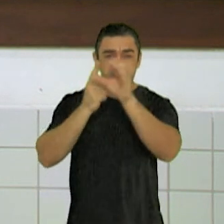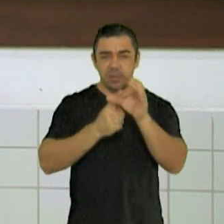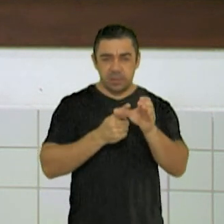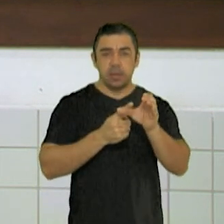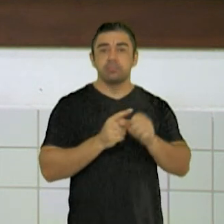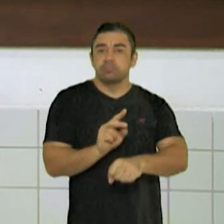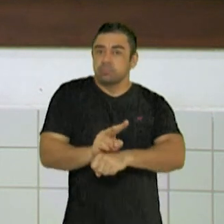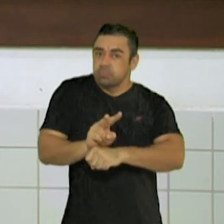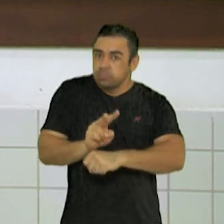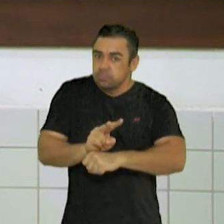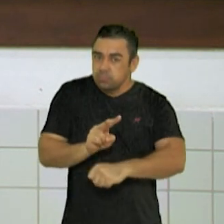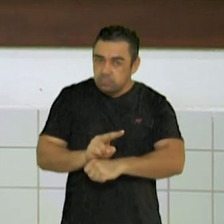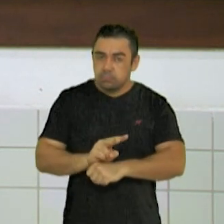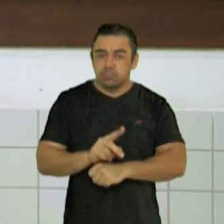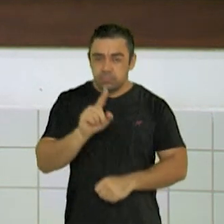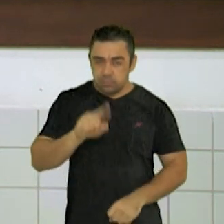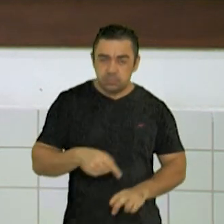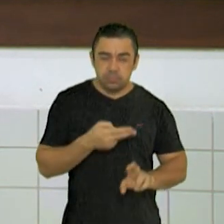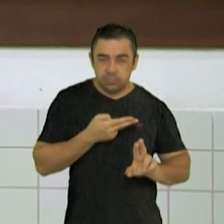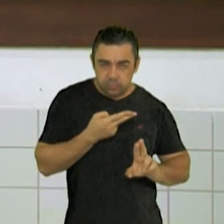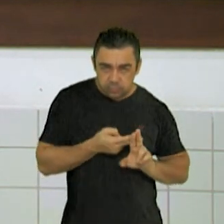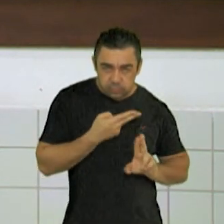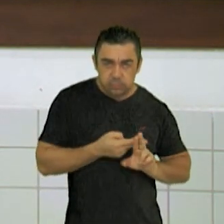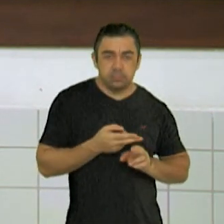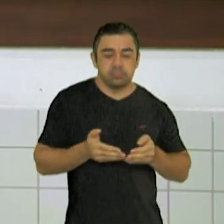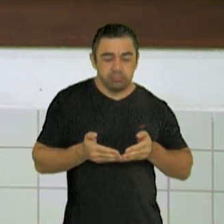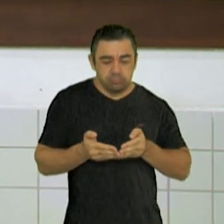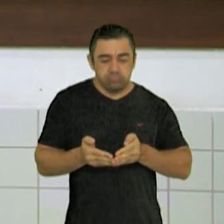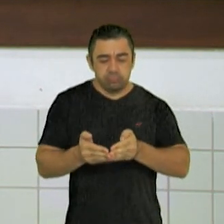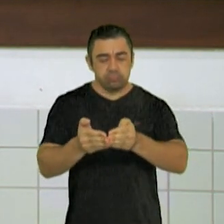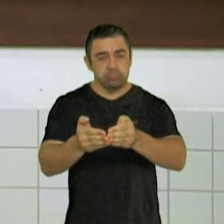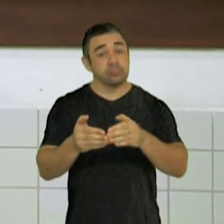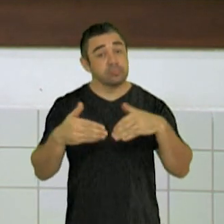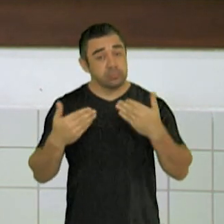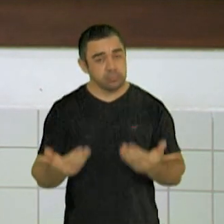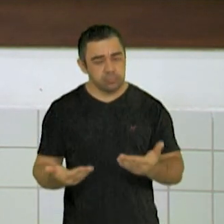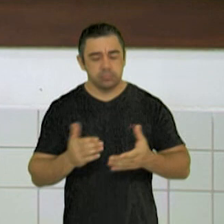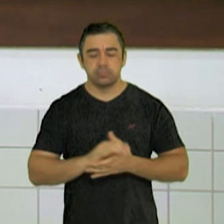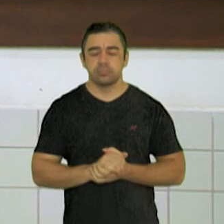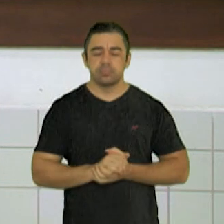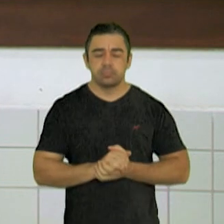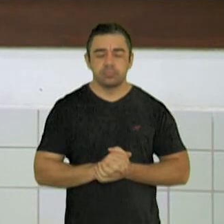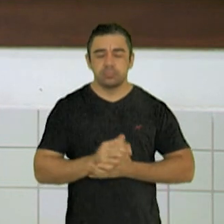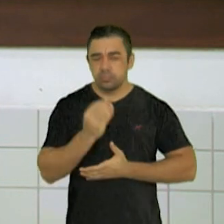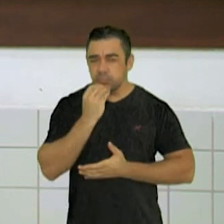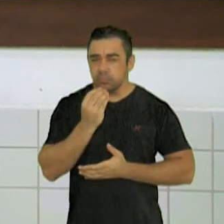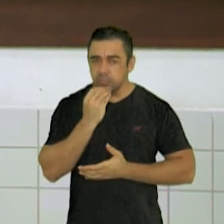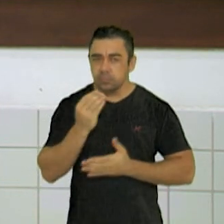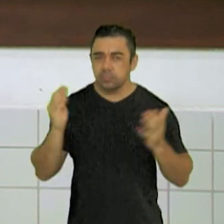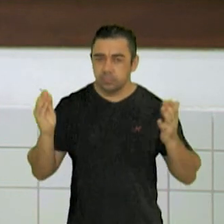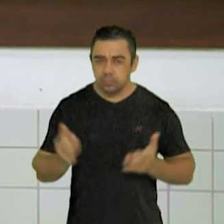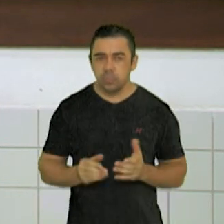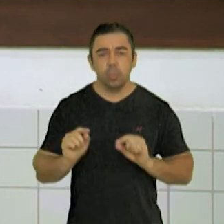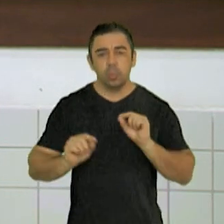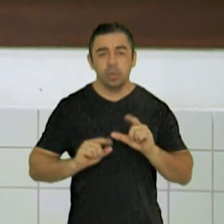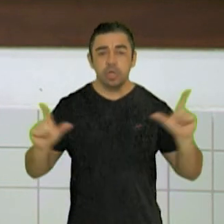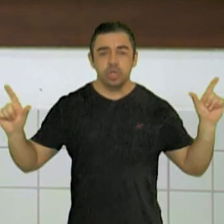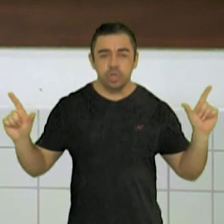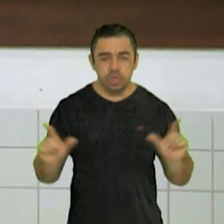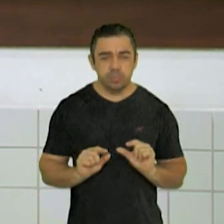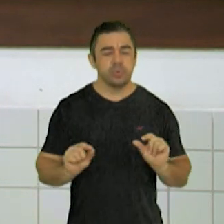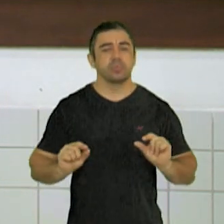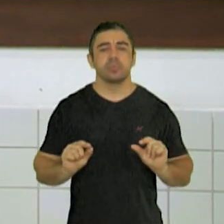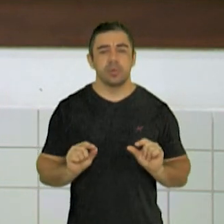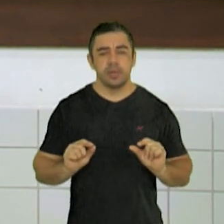bem conservados, são utilizados para navegação. Então, a tendência hoje mundial é disso, das